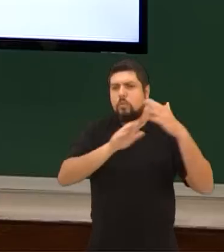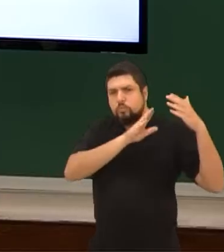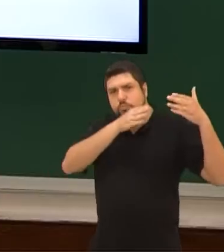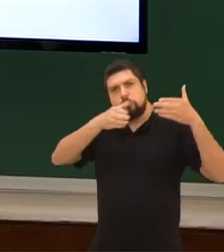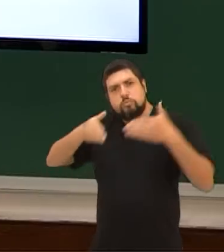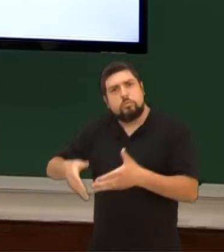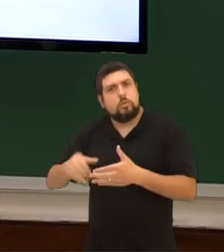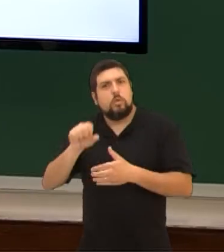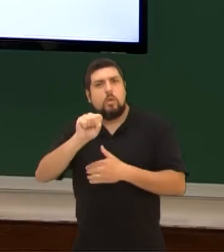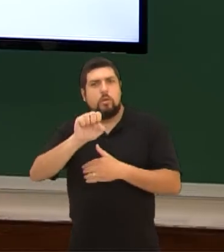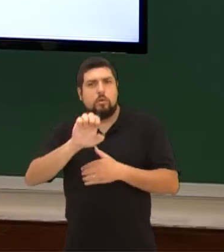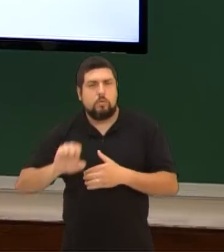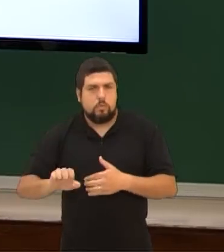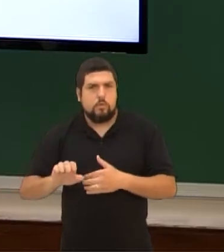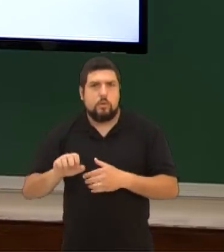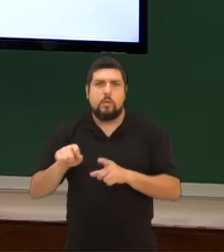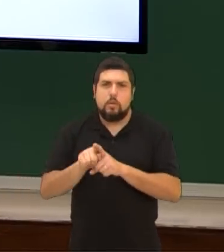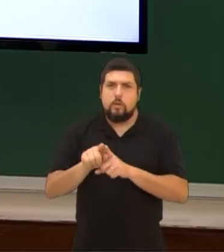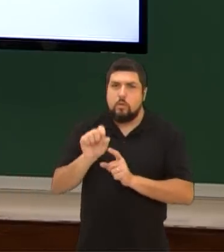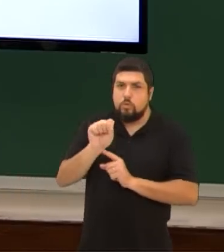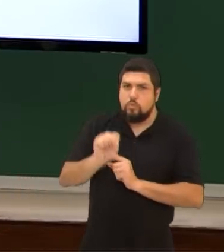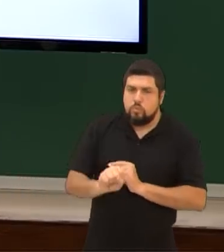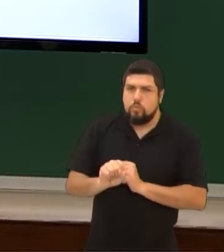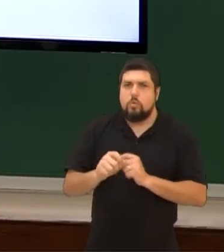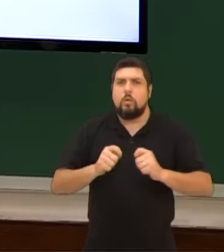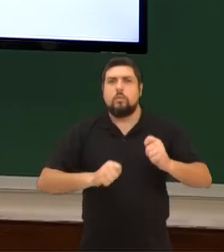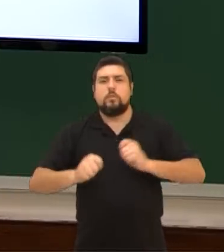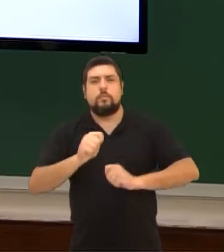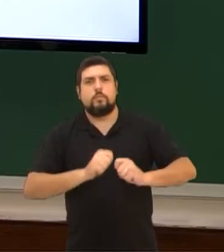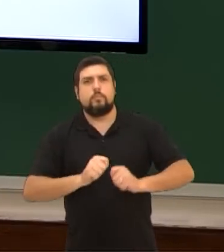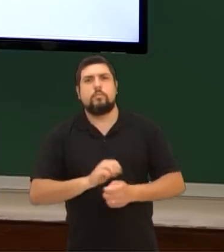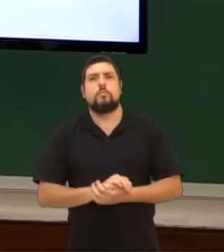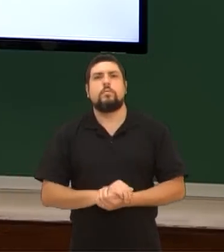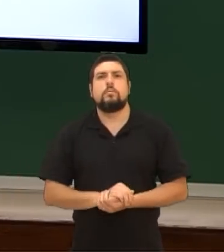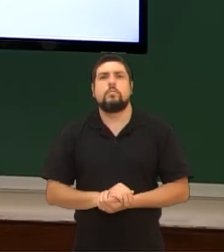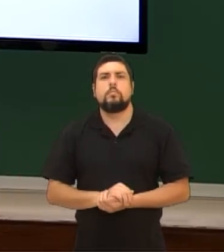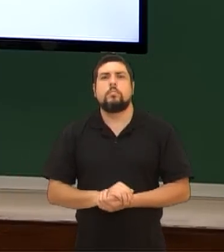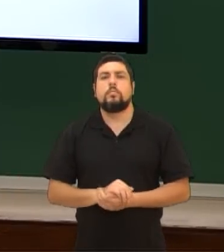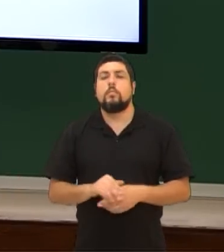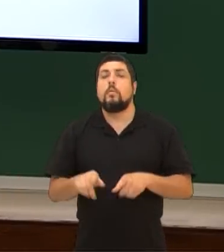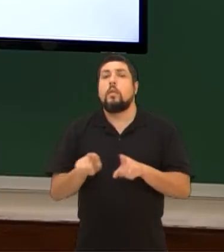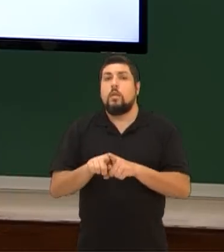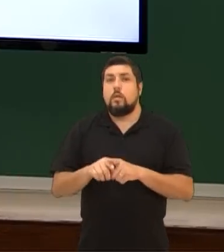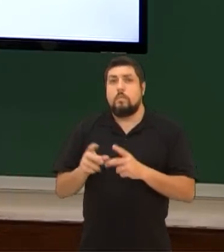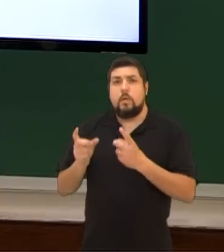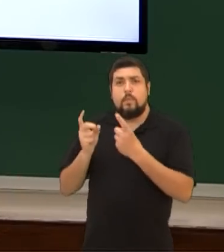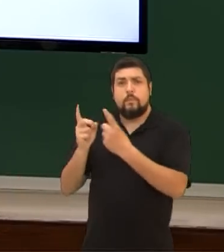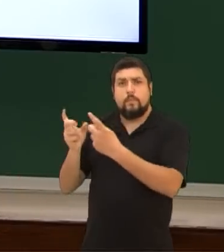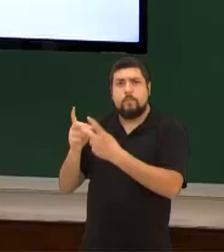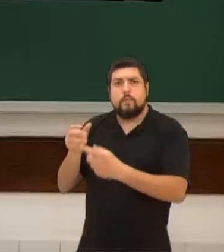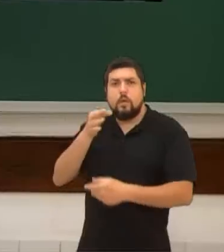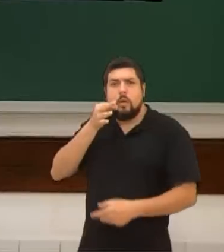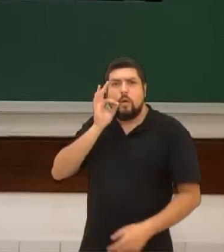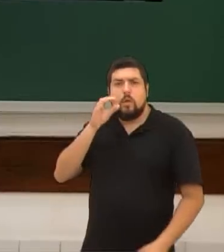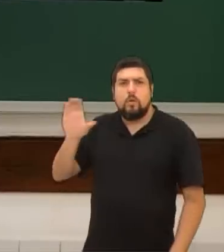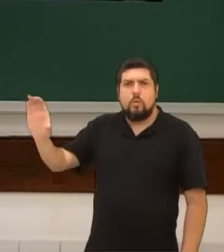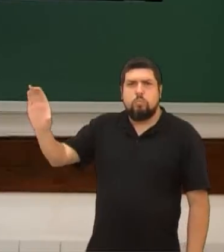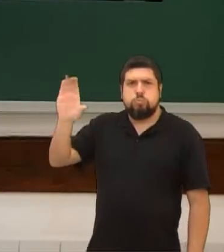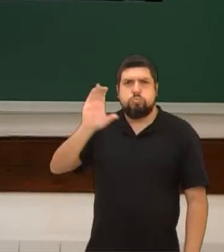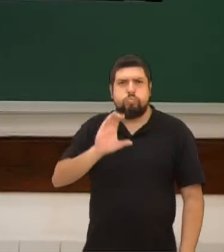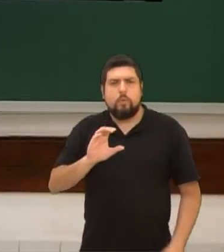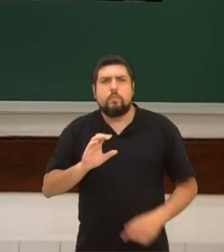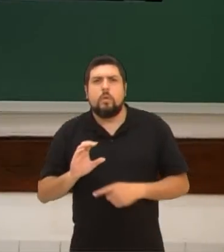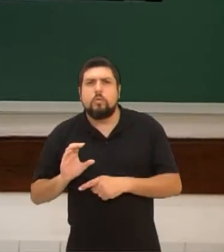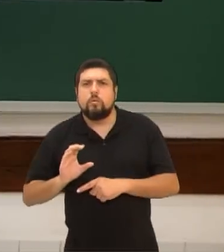sudeste e sul do Brasil. Então há um deslocamento do eixo econômico no Brasil. Os lucros obtidos pelo café, eles foram empregados